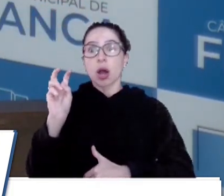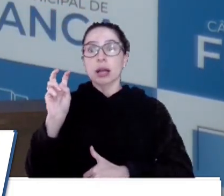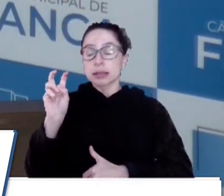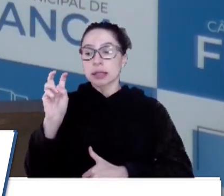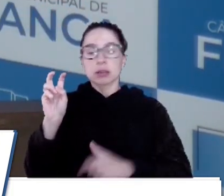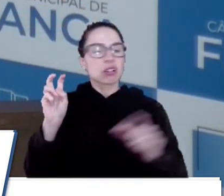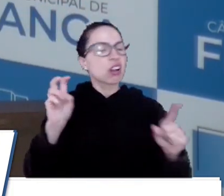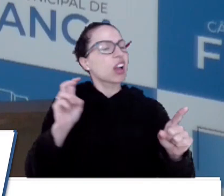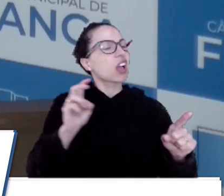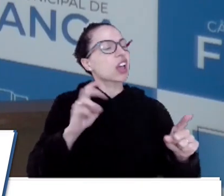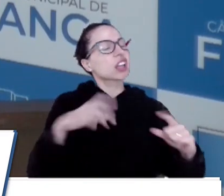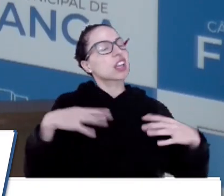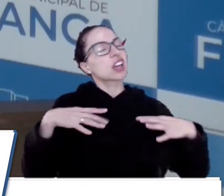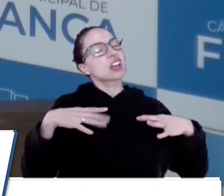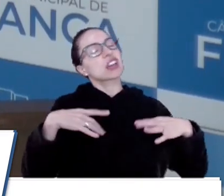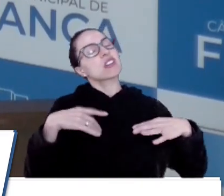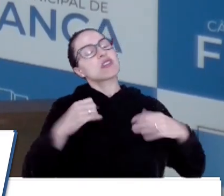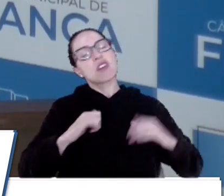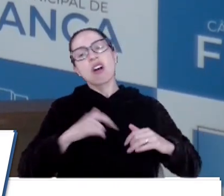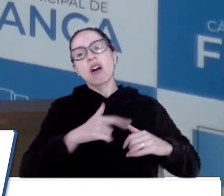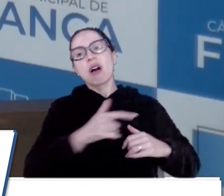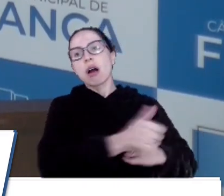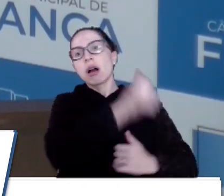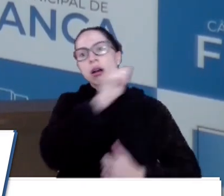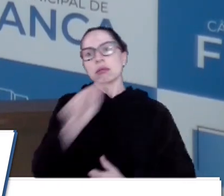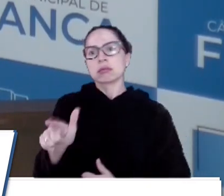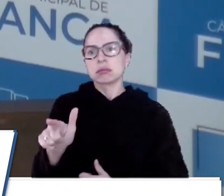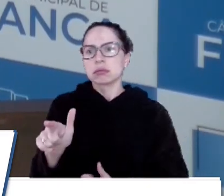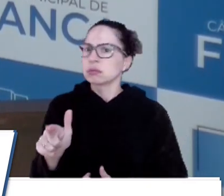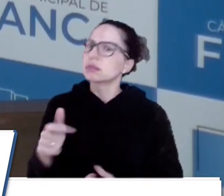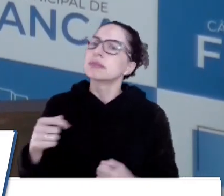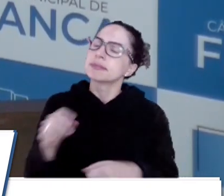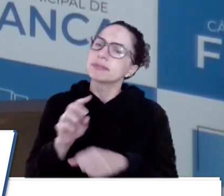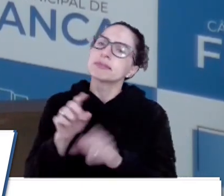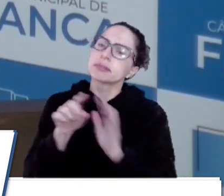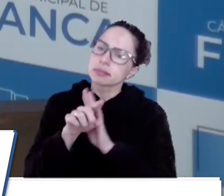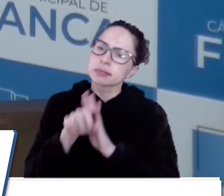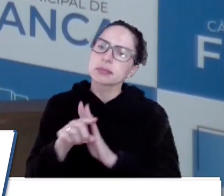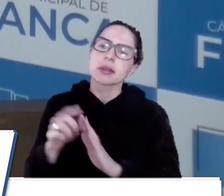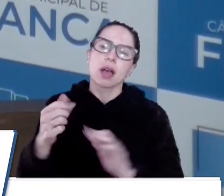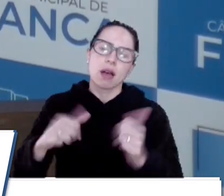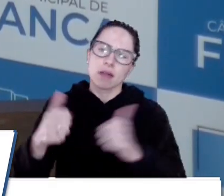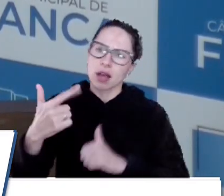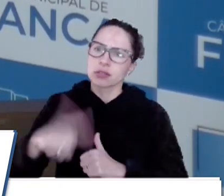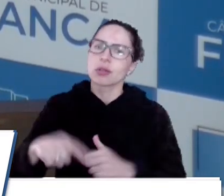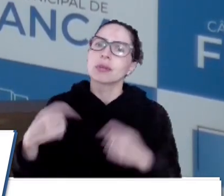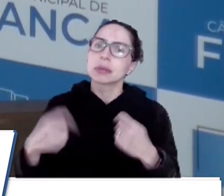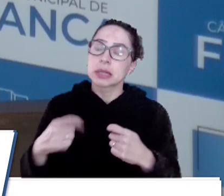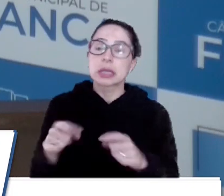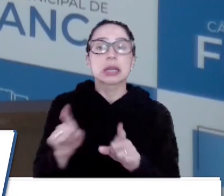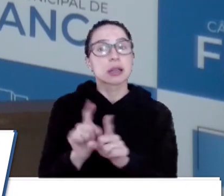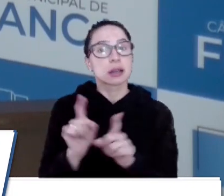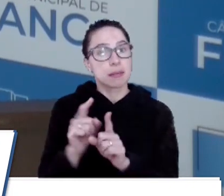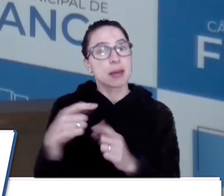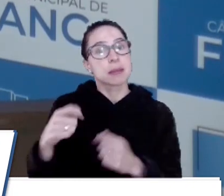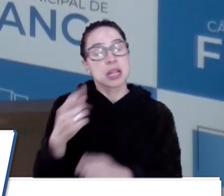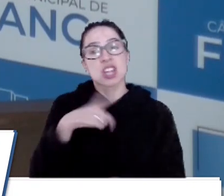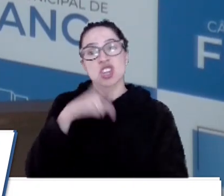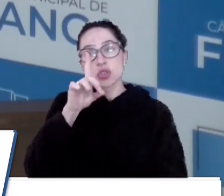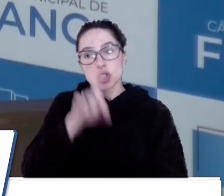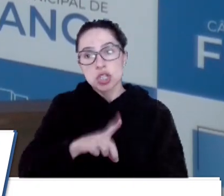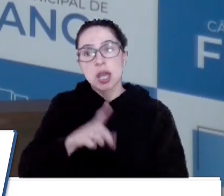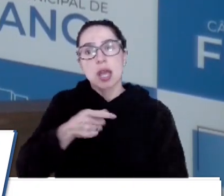na rua. Então, assim... precisa ser revisto, muita coisa precisa ser revista, inclusive essa questão dos direitos, dos deveres,